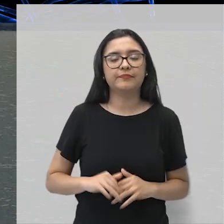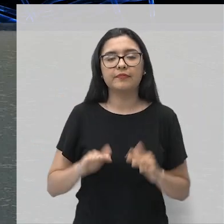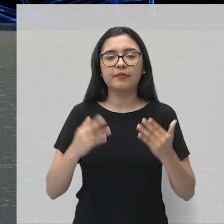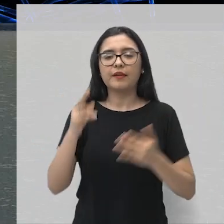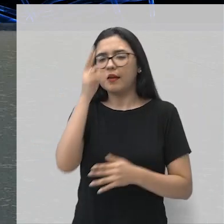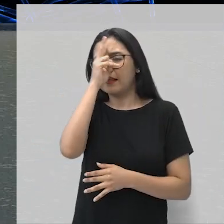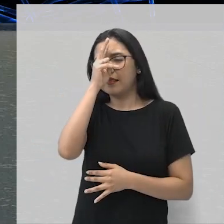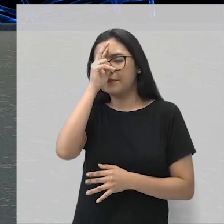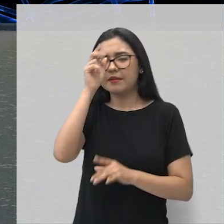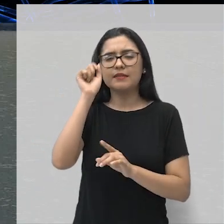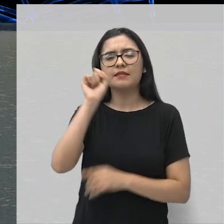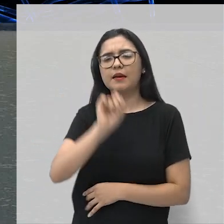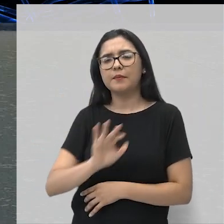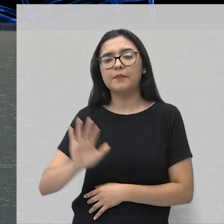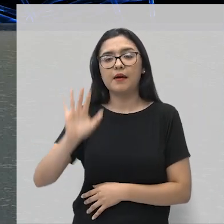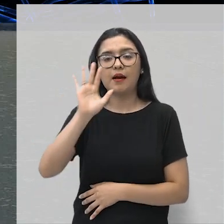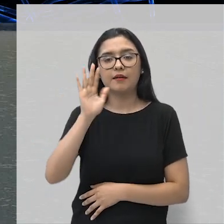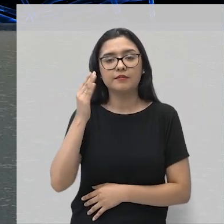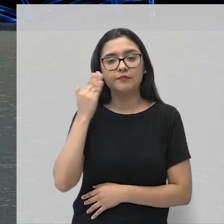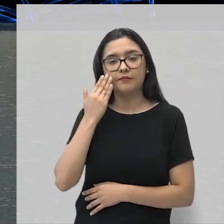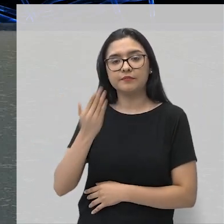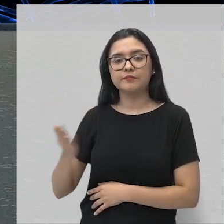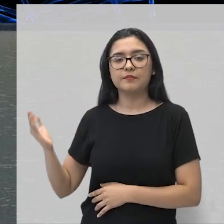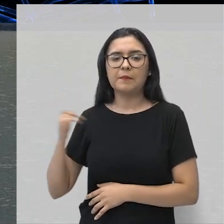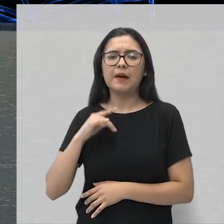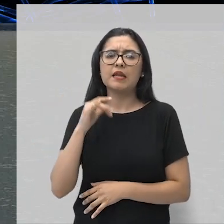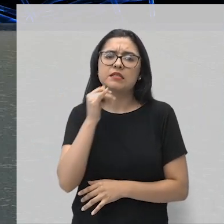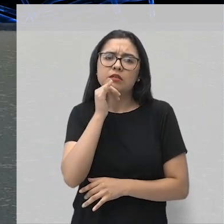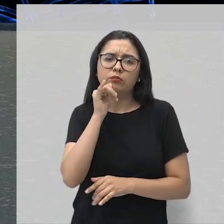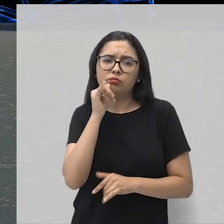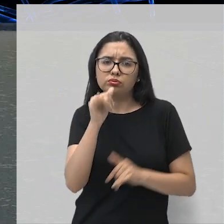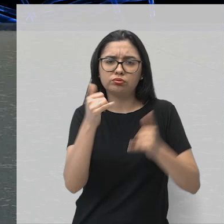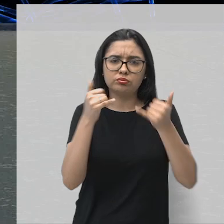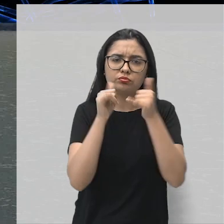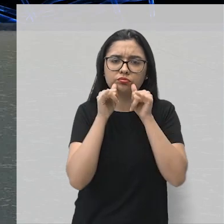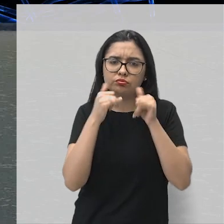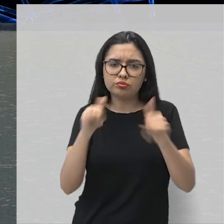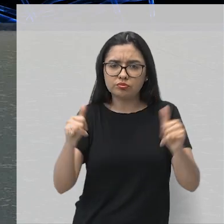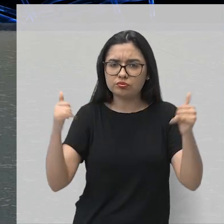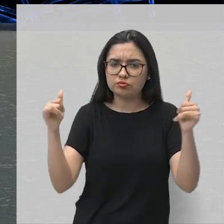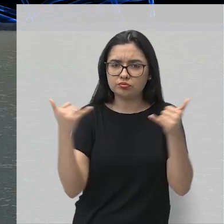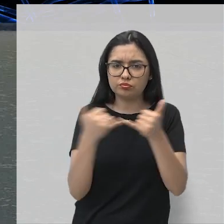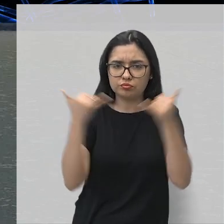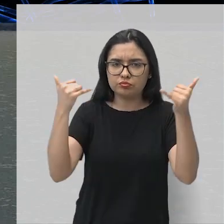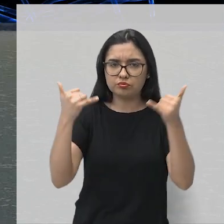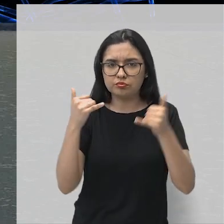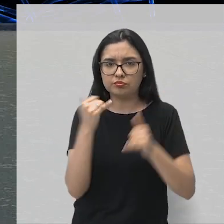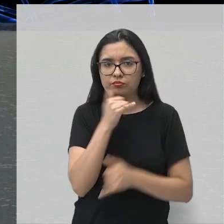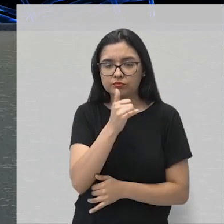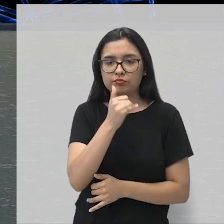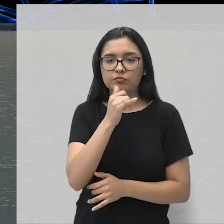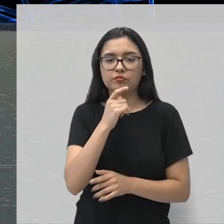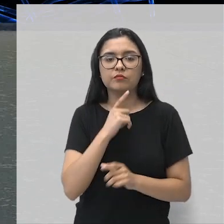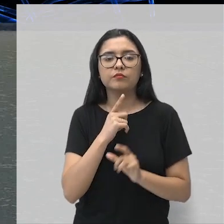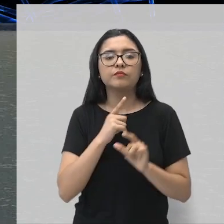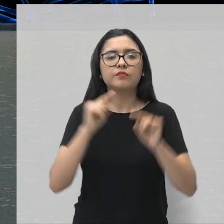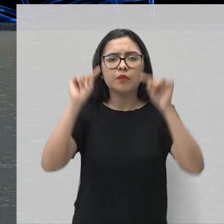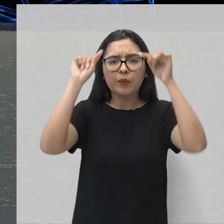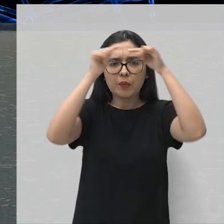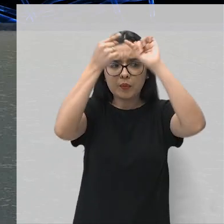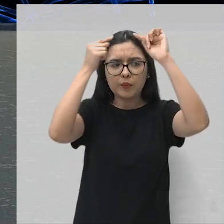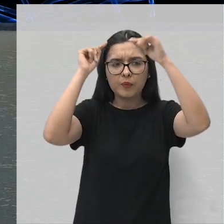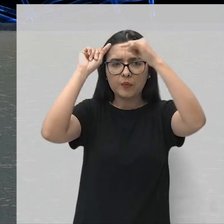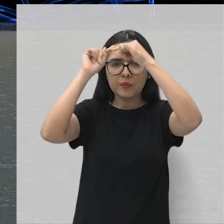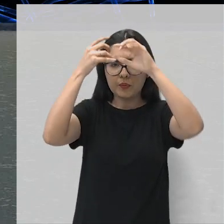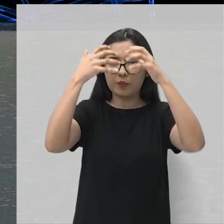que lembra essa imagem aqui? Sim, uma descarga elétrica. Isso mesmo, né? As sinapses químicas, elas soltam